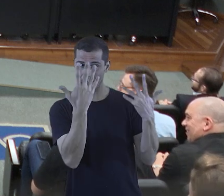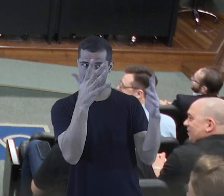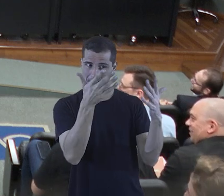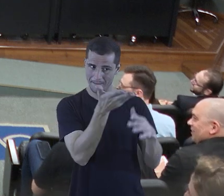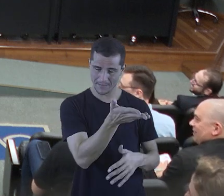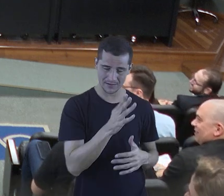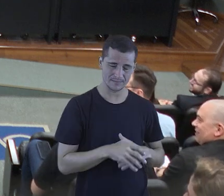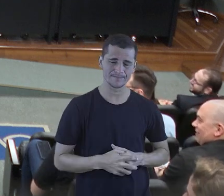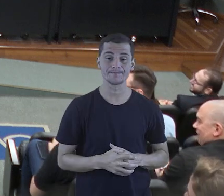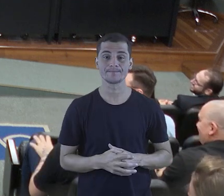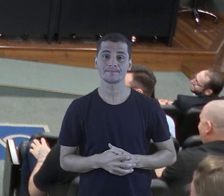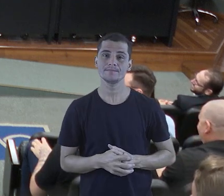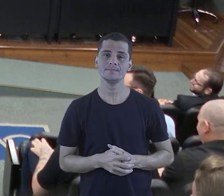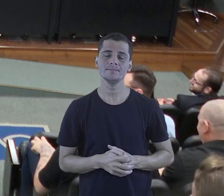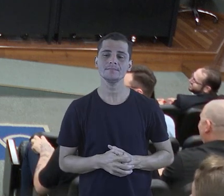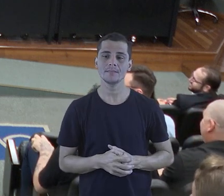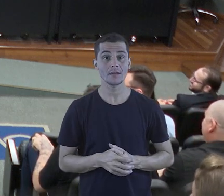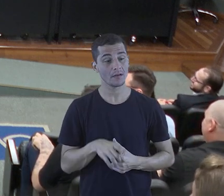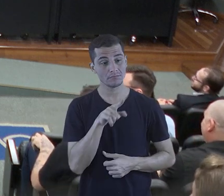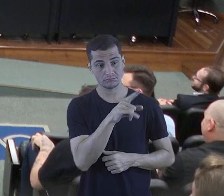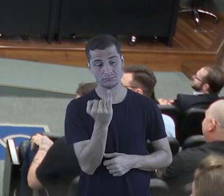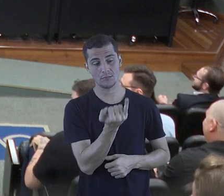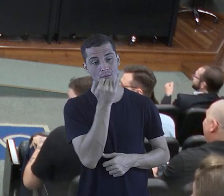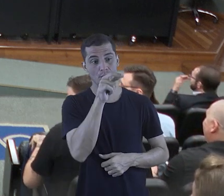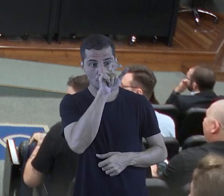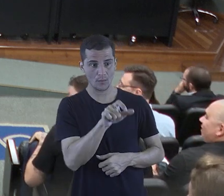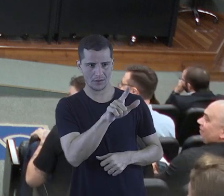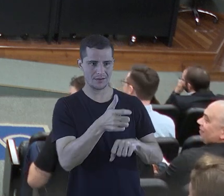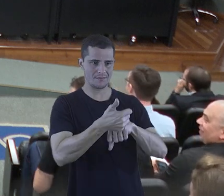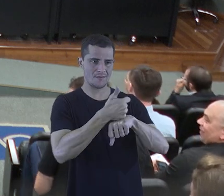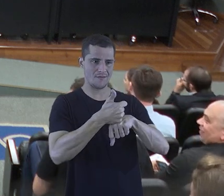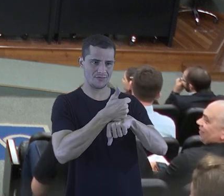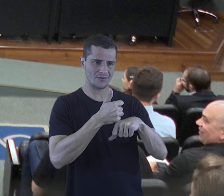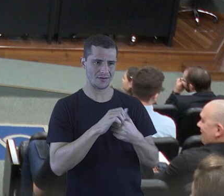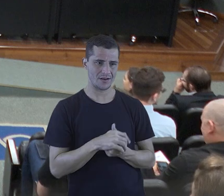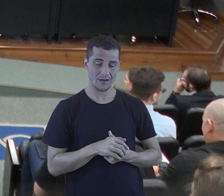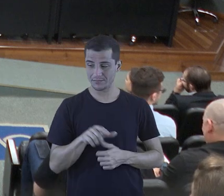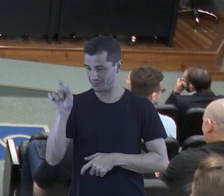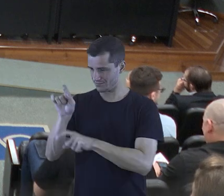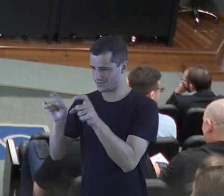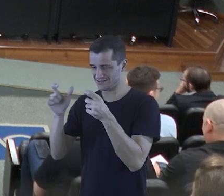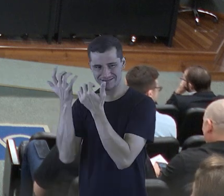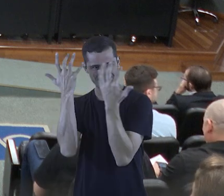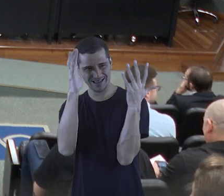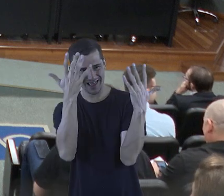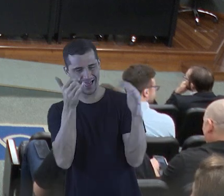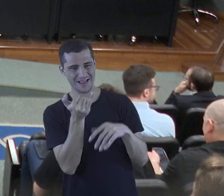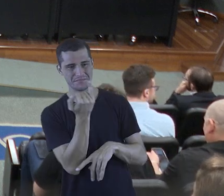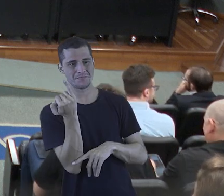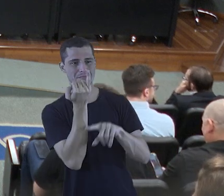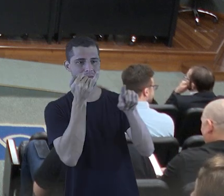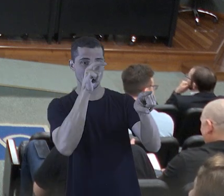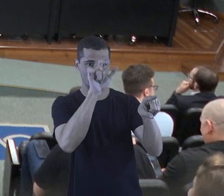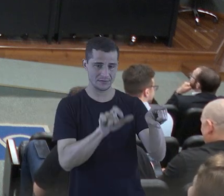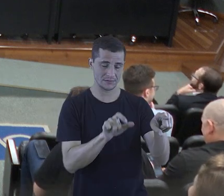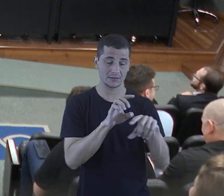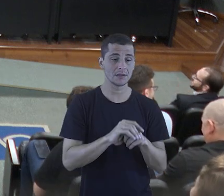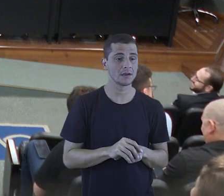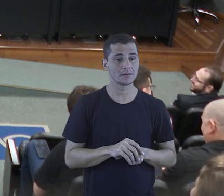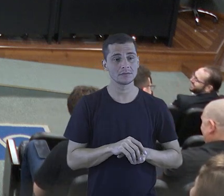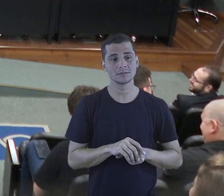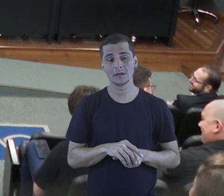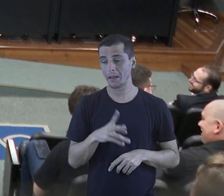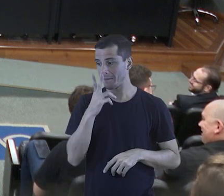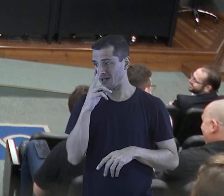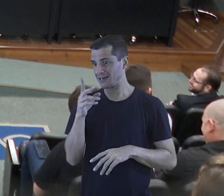importante. Não, as pessoas só batem palma quando elas sentem que você é importante. Pode ser que é porque elas se livraram disso. A gente